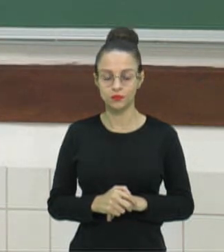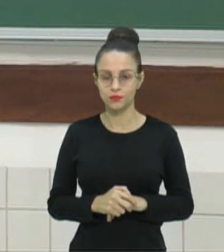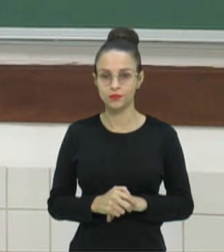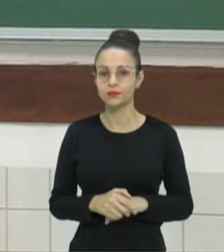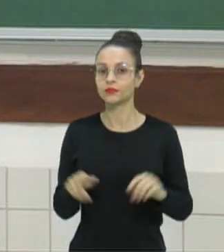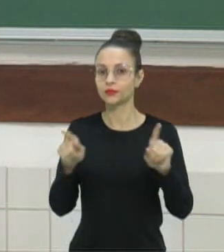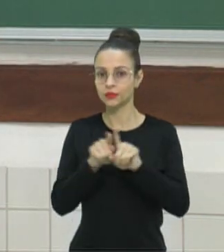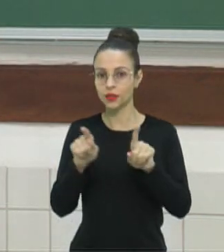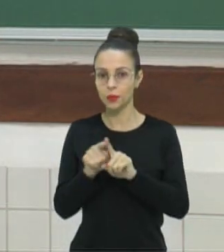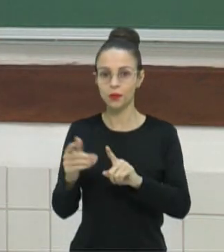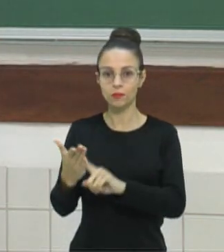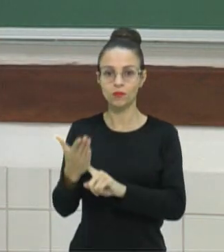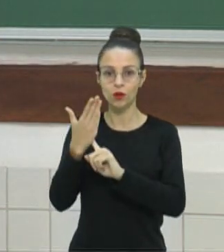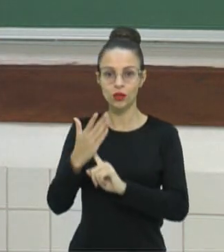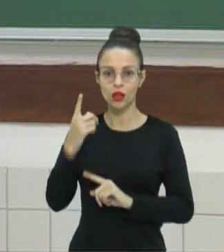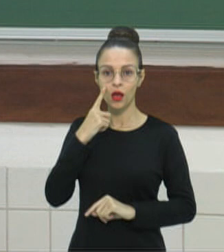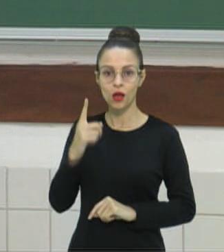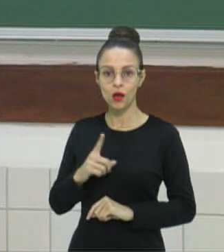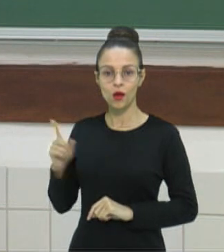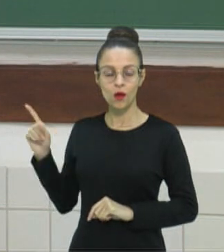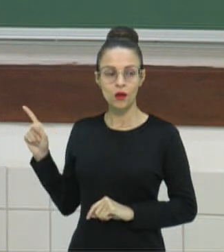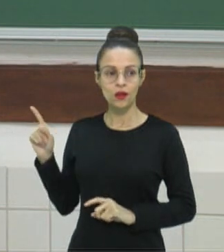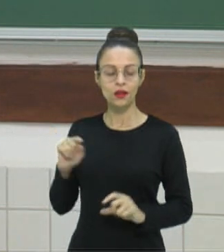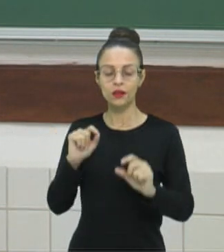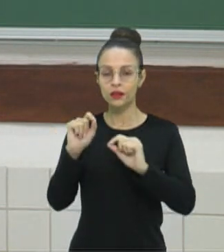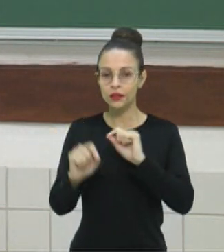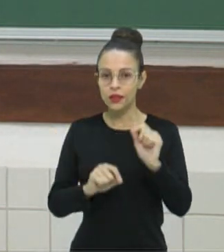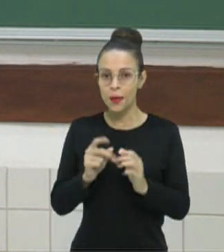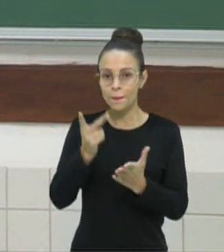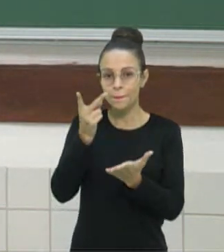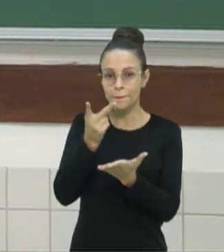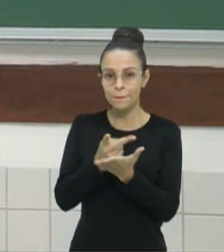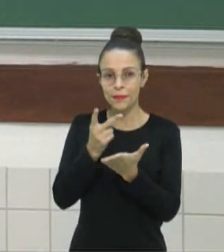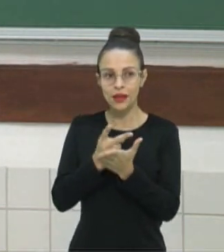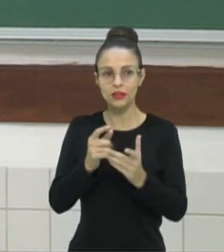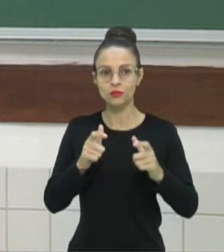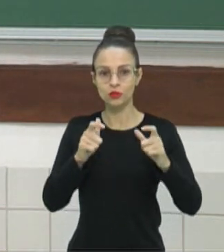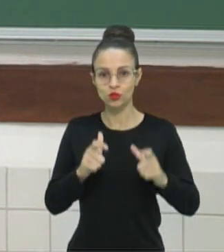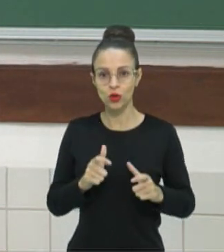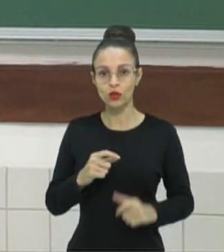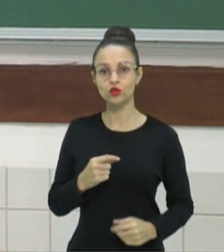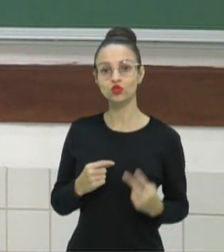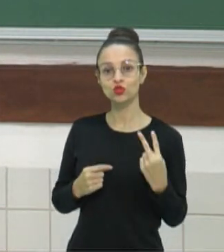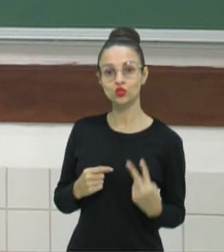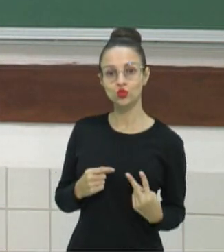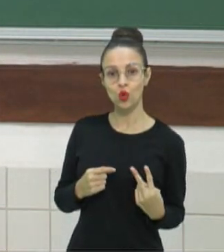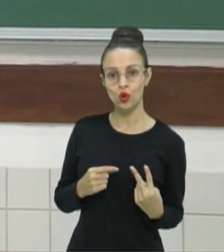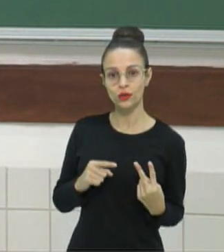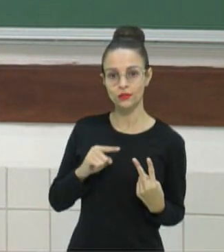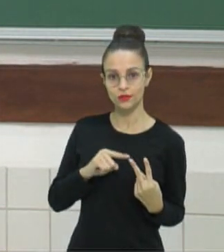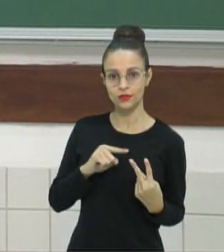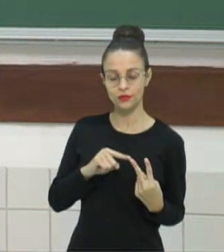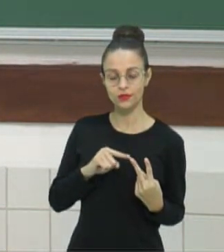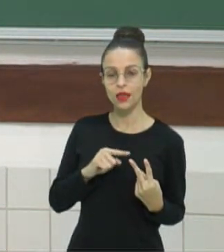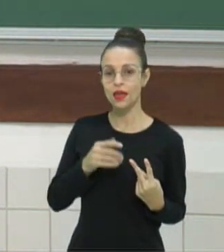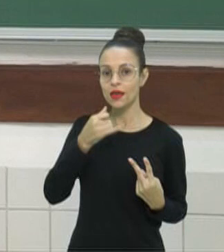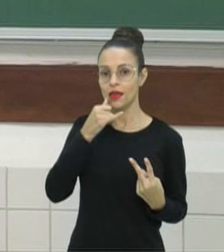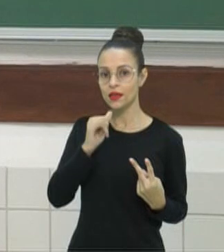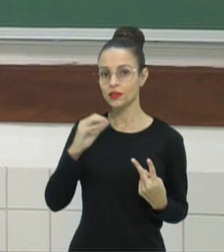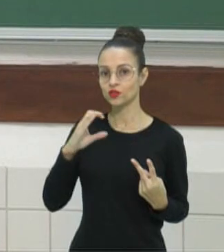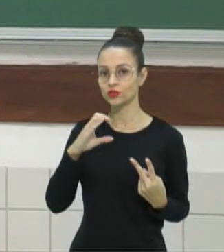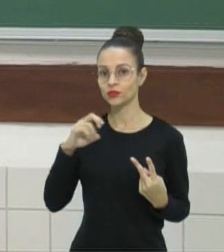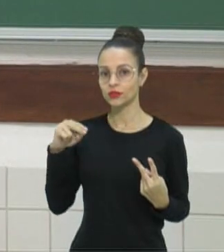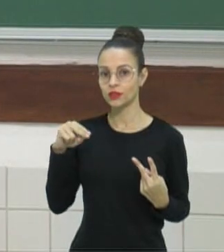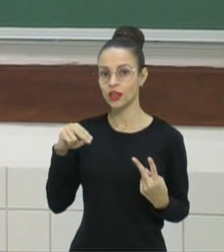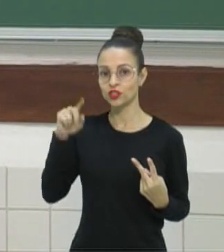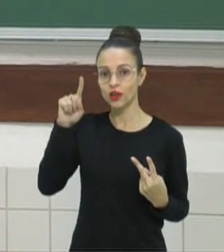E ela disse para nós também aqui nessa situação que nessa mesma posição, x igual a 2, a energia cinética do sistema